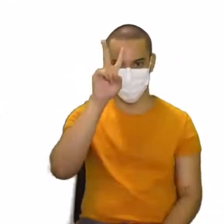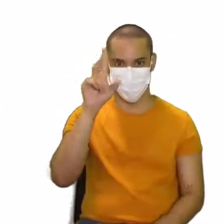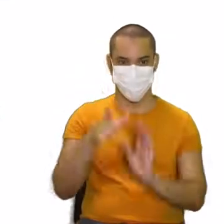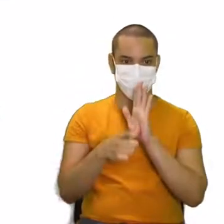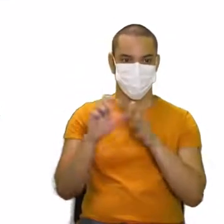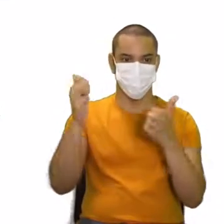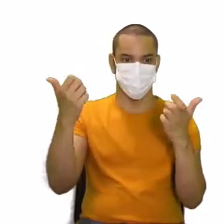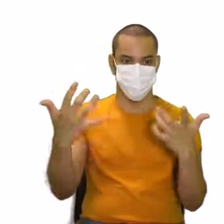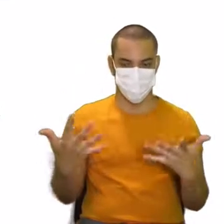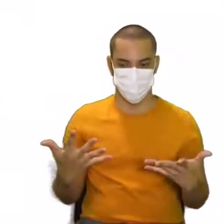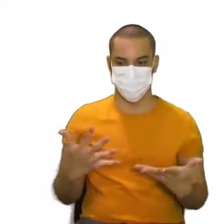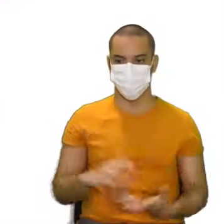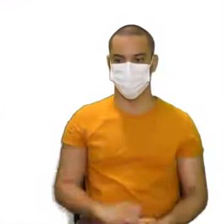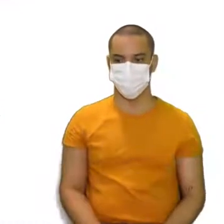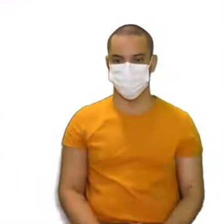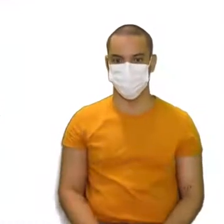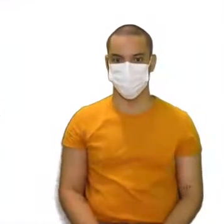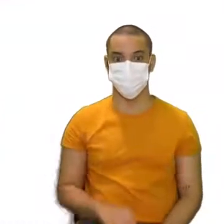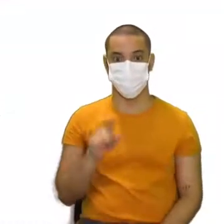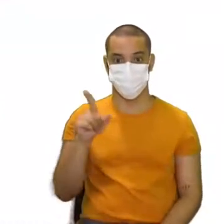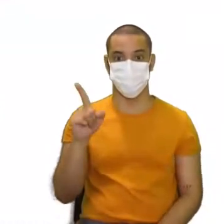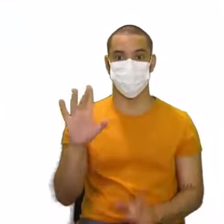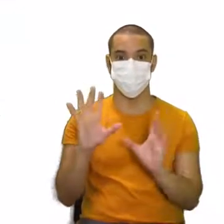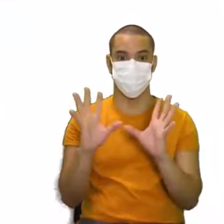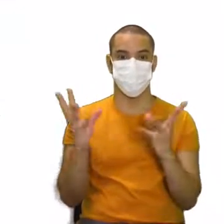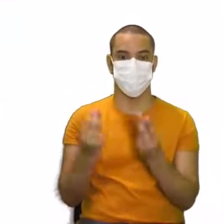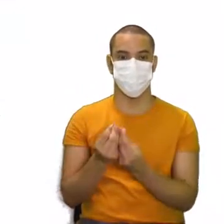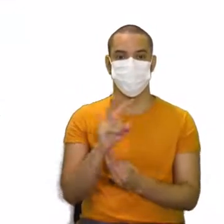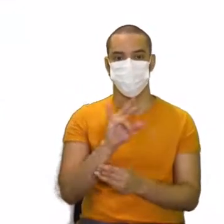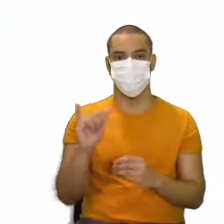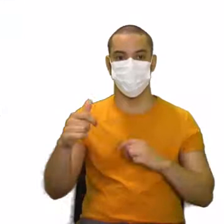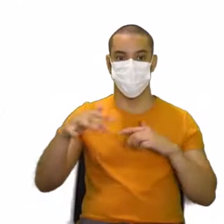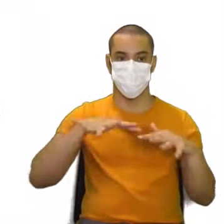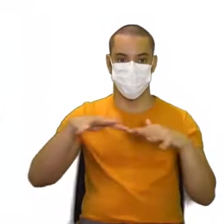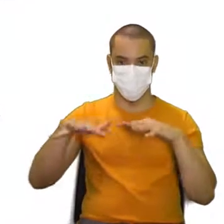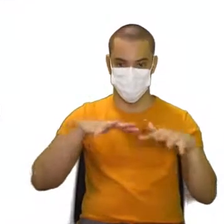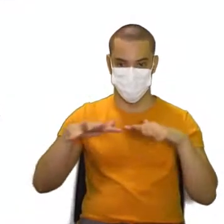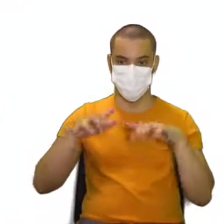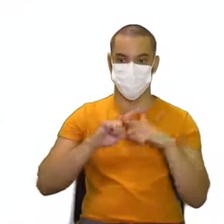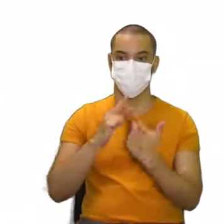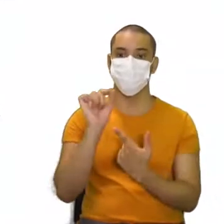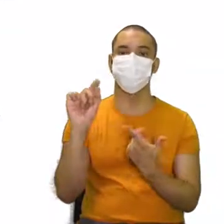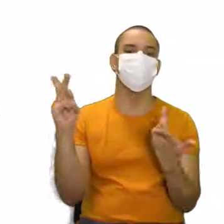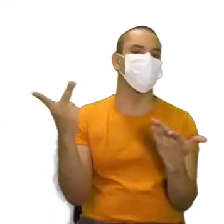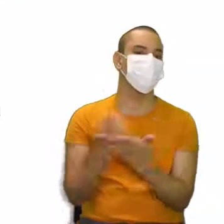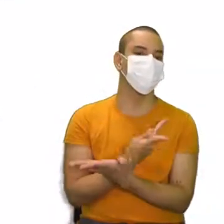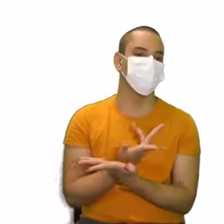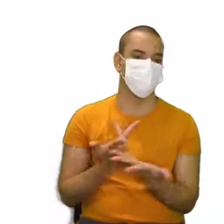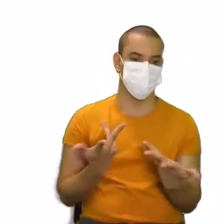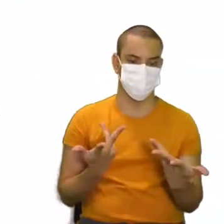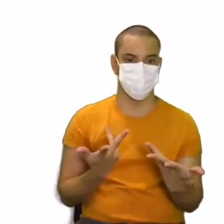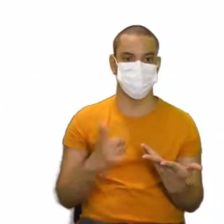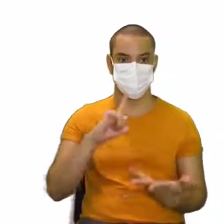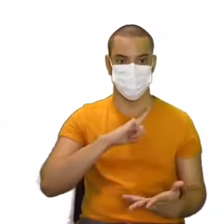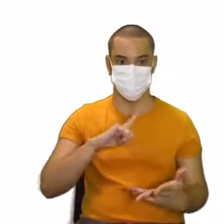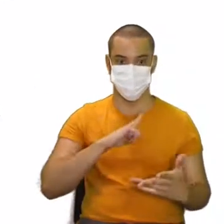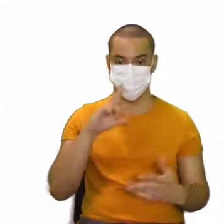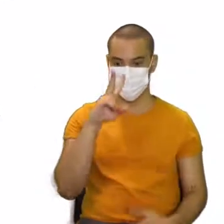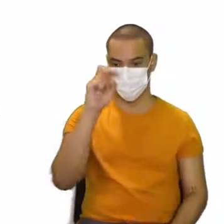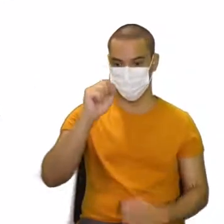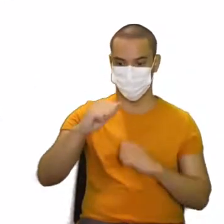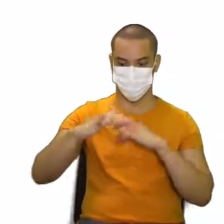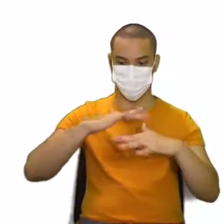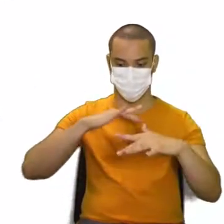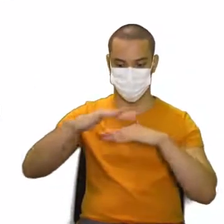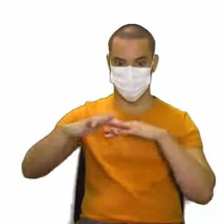né aí essa partícula ela vai se mover só que o que que acontece quando ela fosse mover